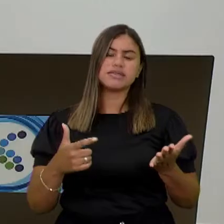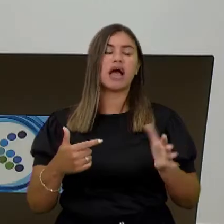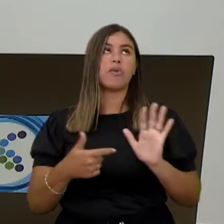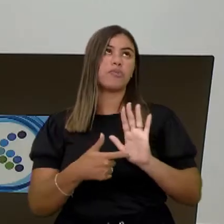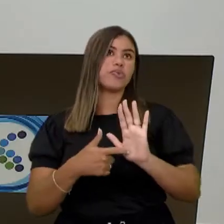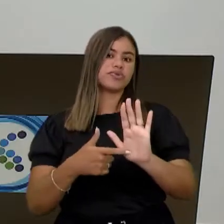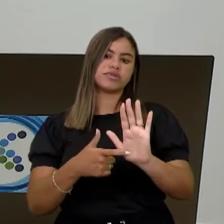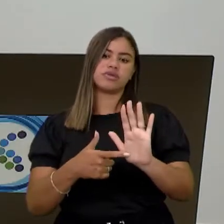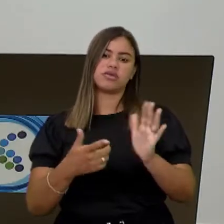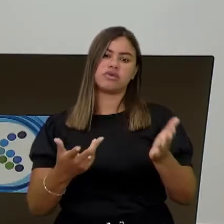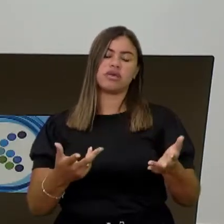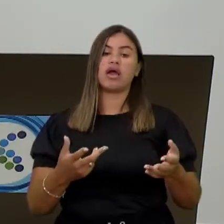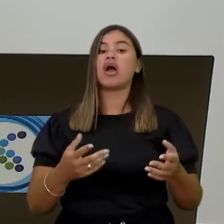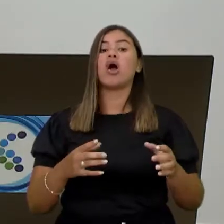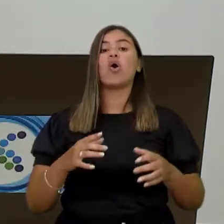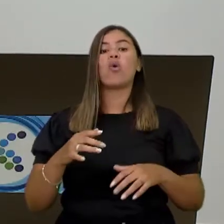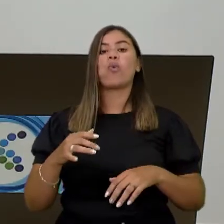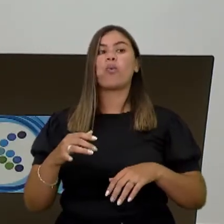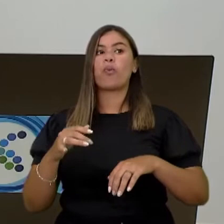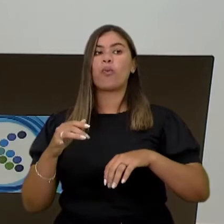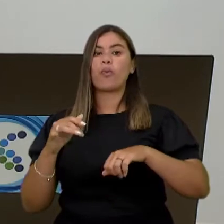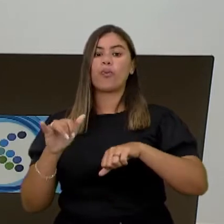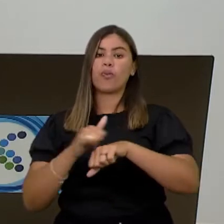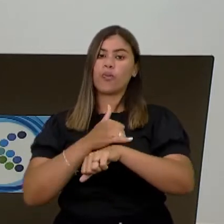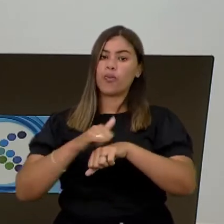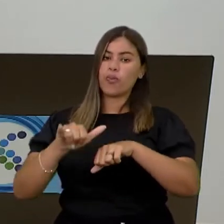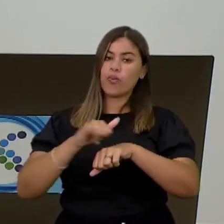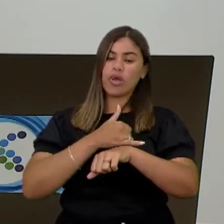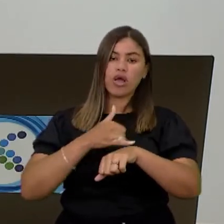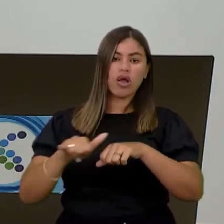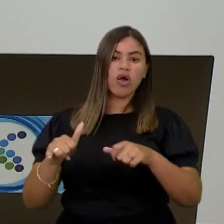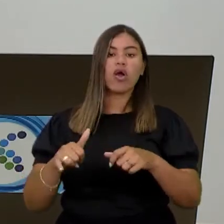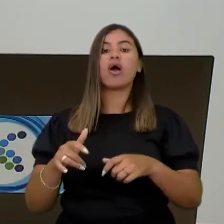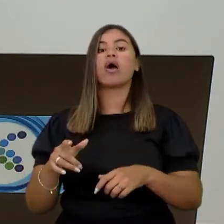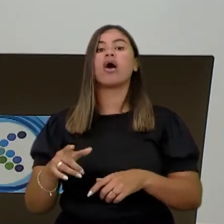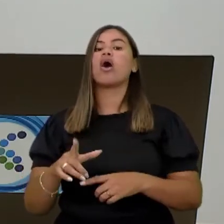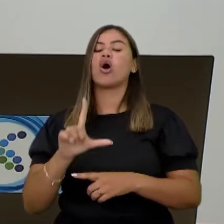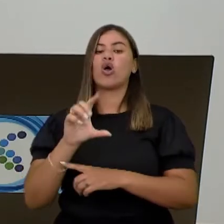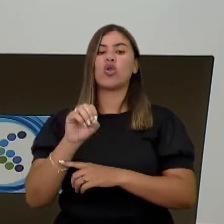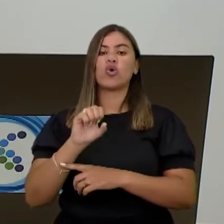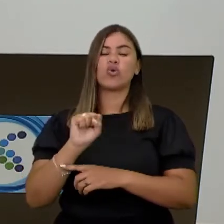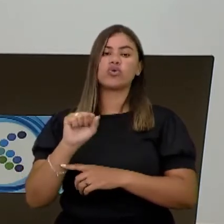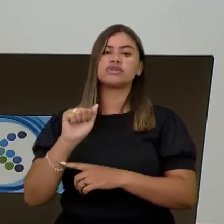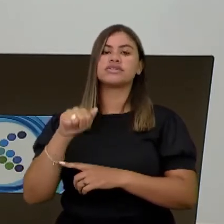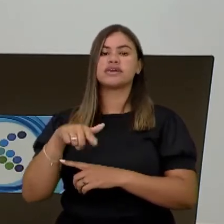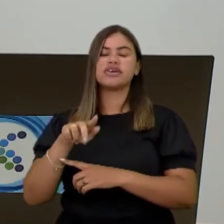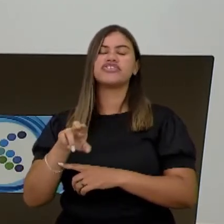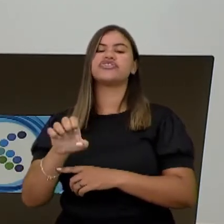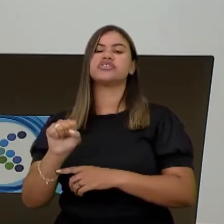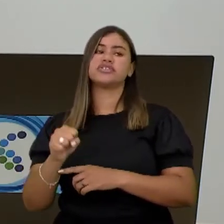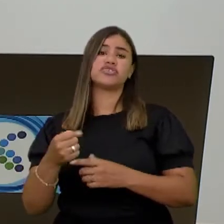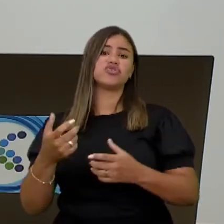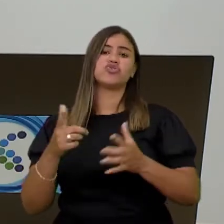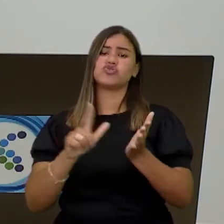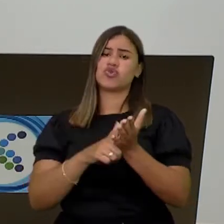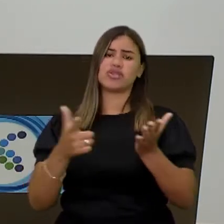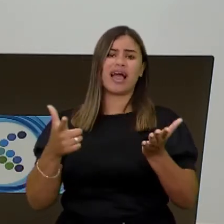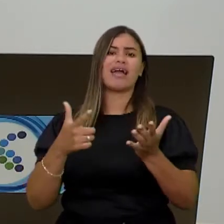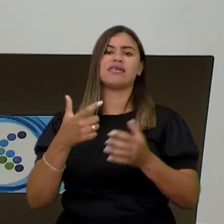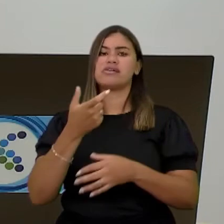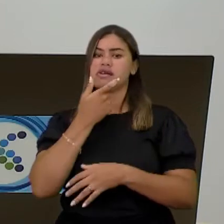por exemplo, New York Times, Los Angeles Times, Daily News, The Guardian, jornais ingleses,